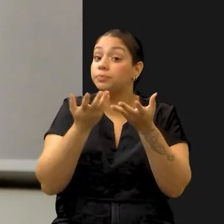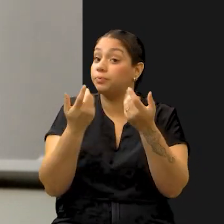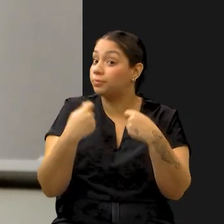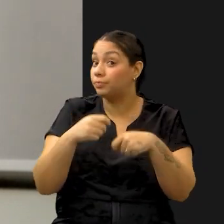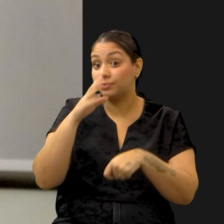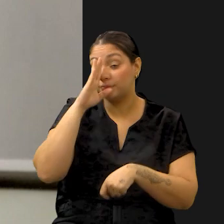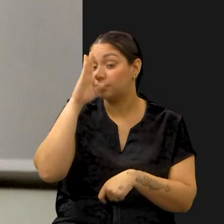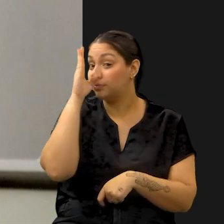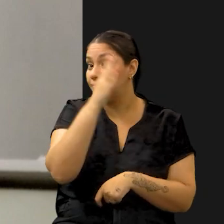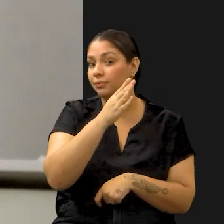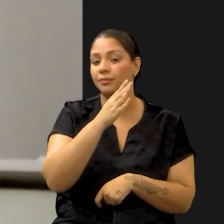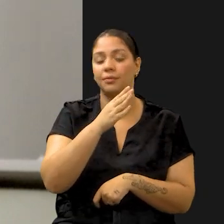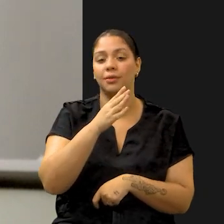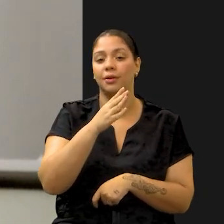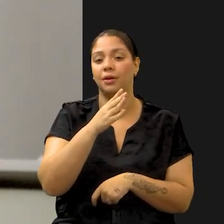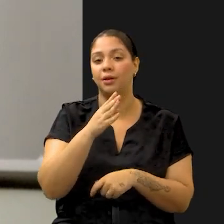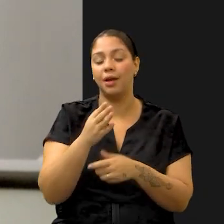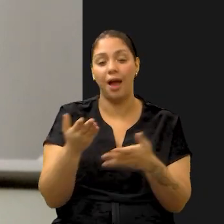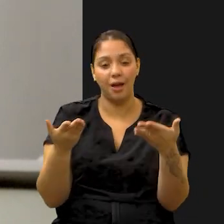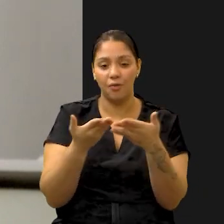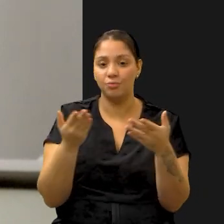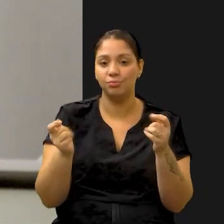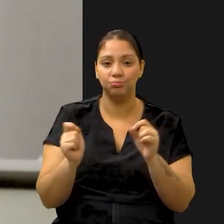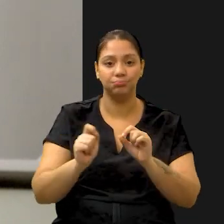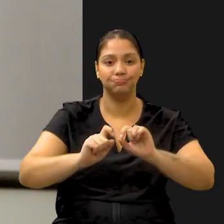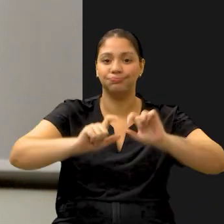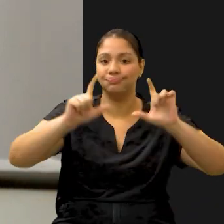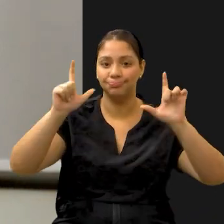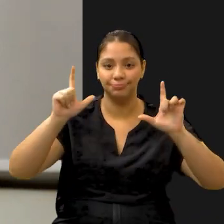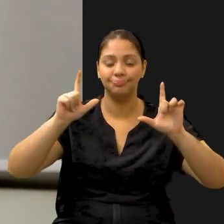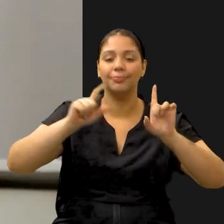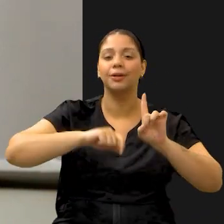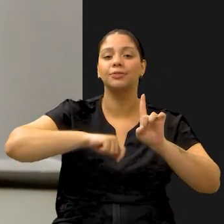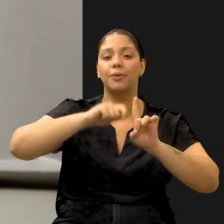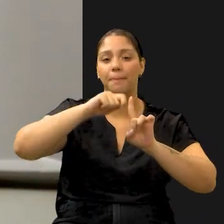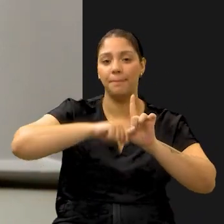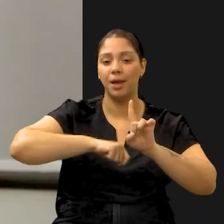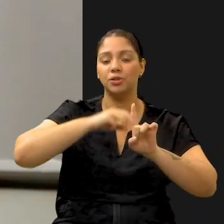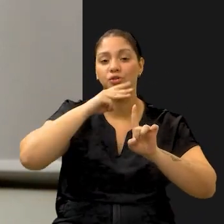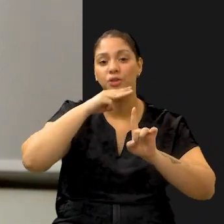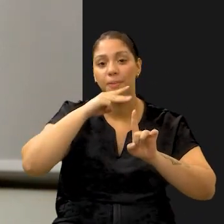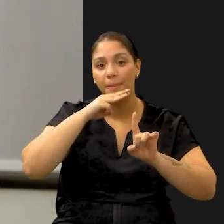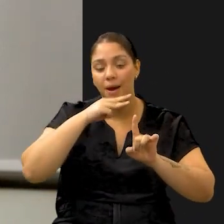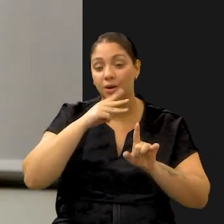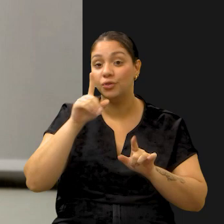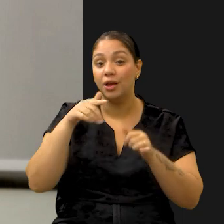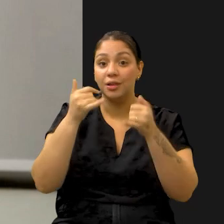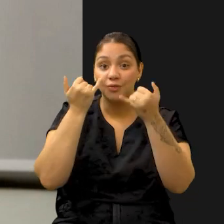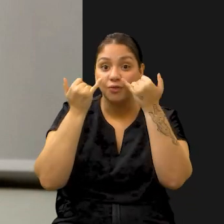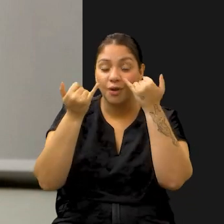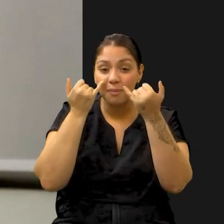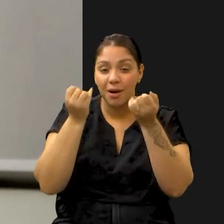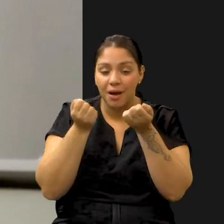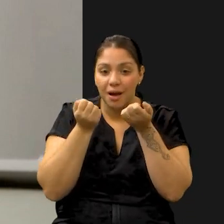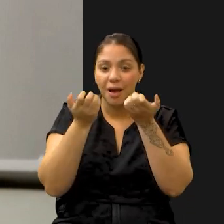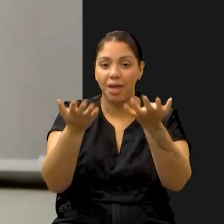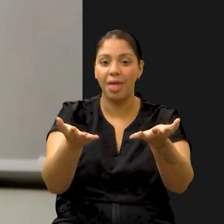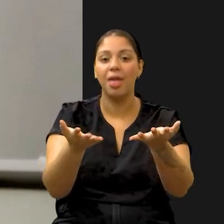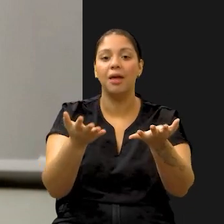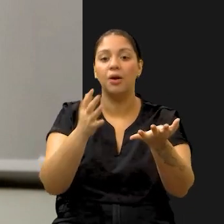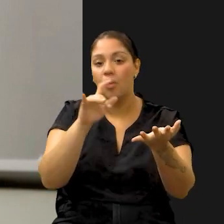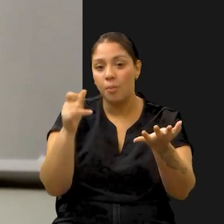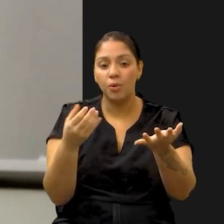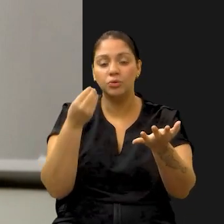tem que valorizar. O surgimento da campanha desse março é justamente valorizar a informação e dar a oportunidade